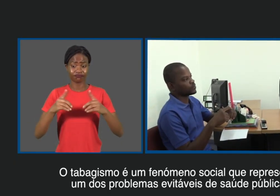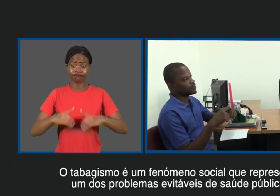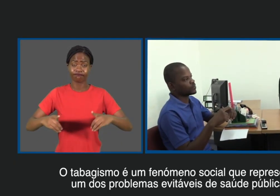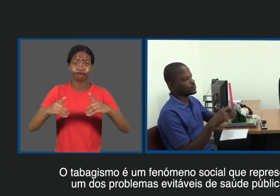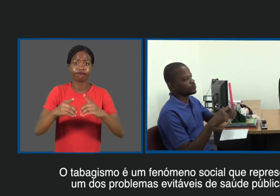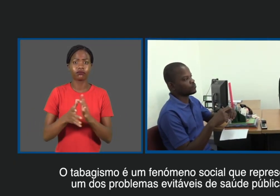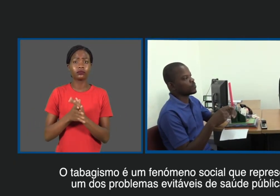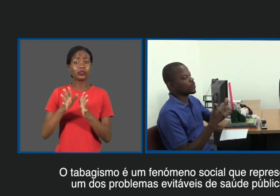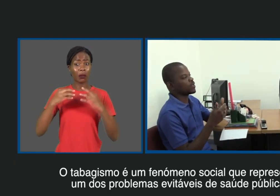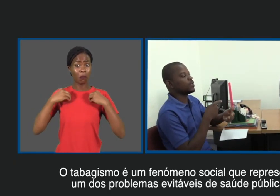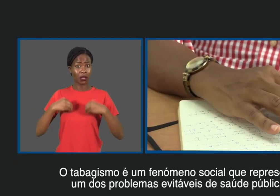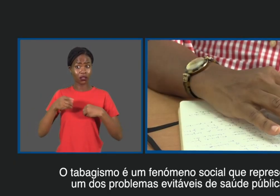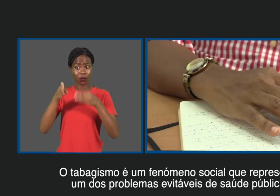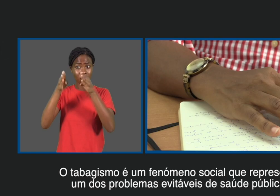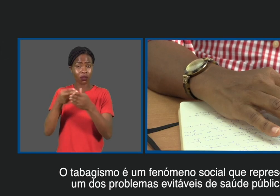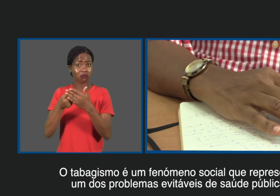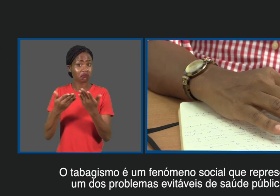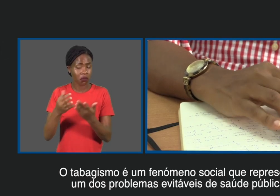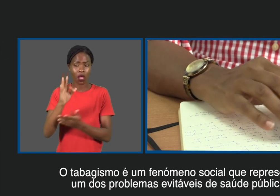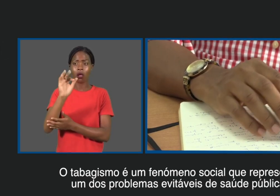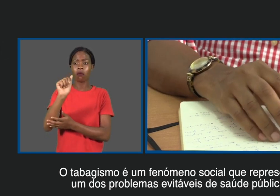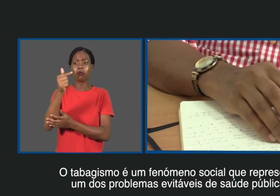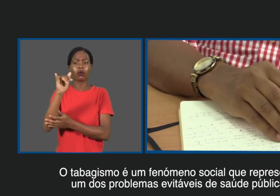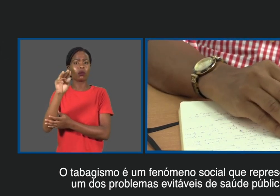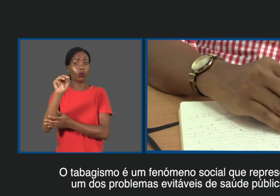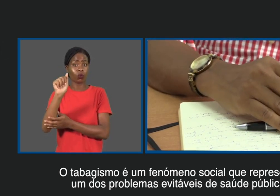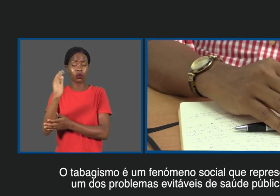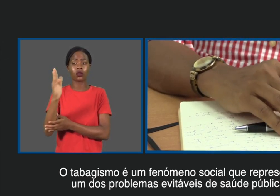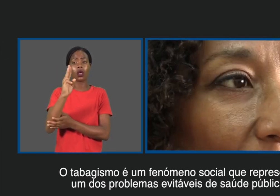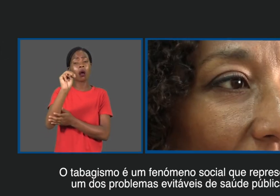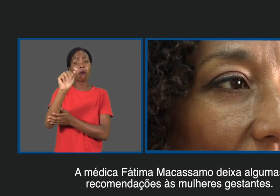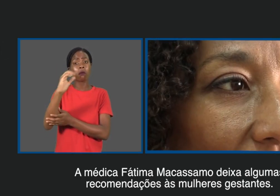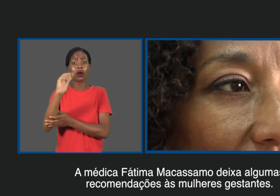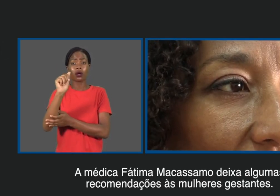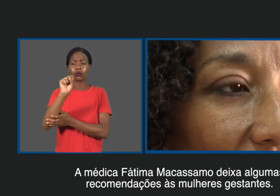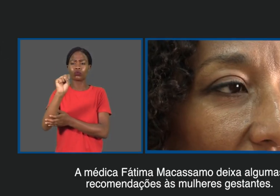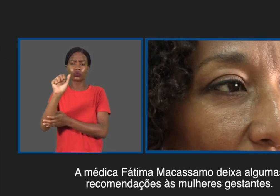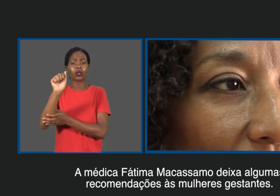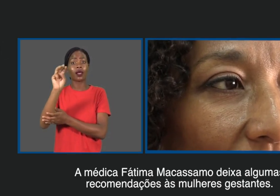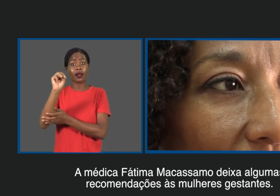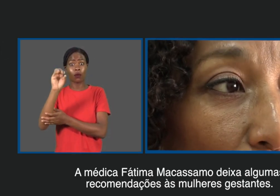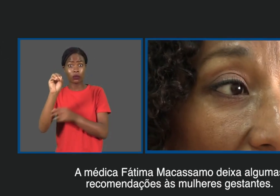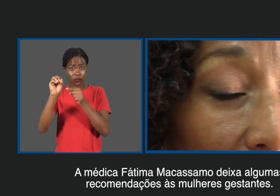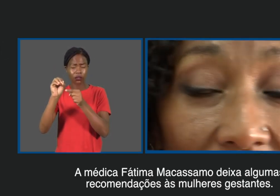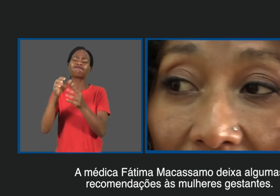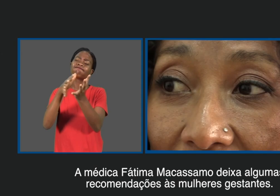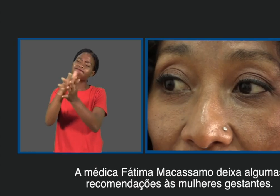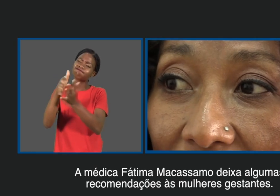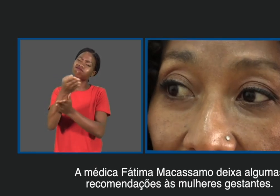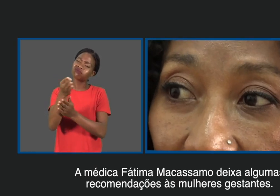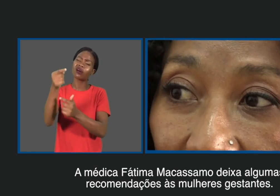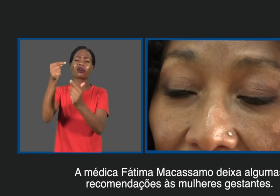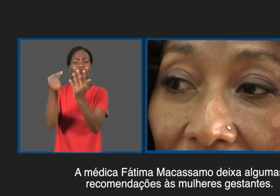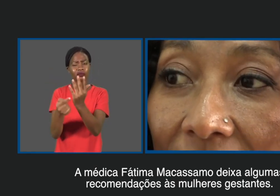fenômeno social que representa um dos problemas evitáveis de saúde pública A médica Fátima Macassamo deixa algumas